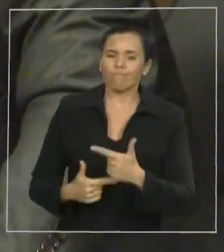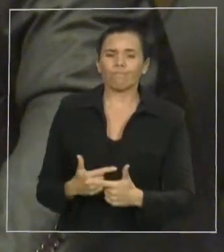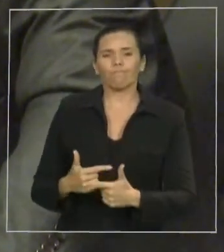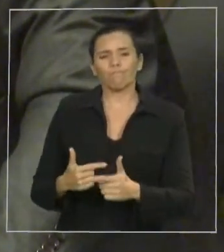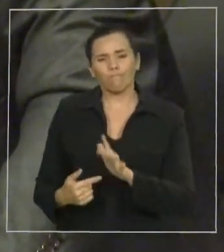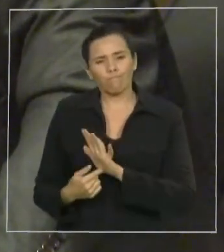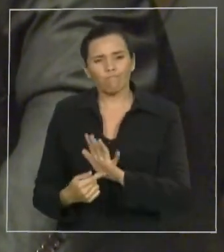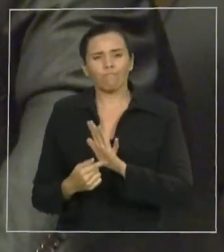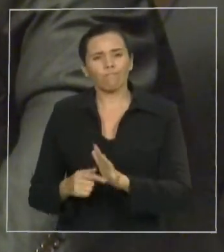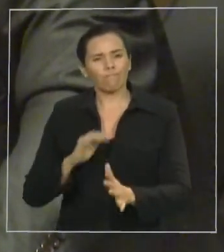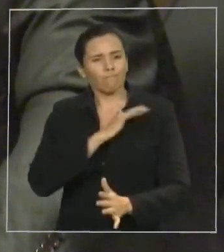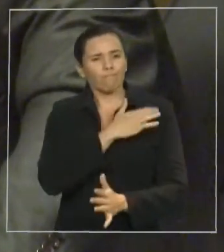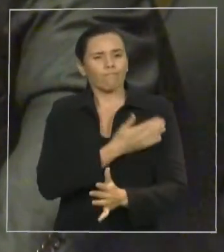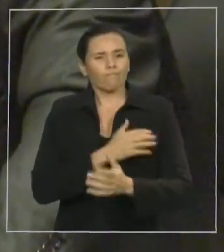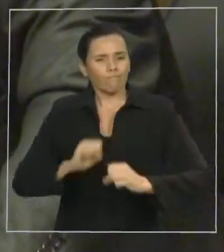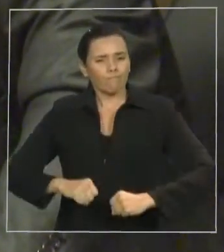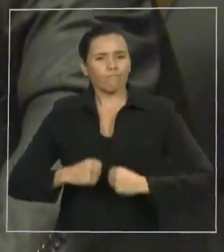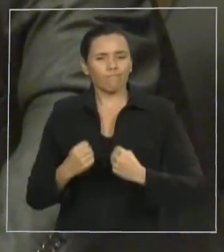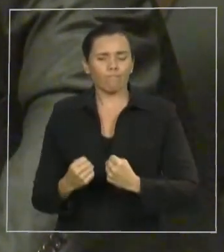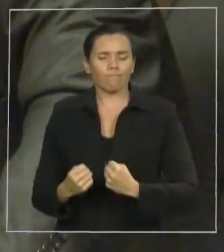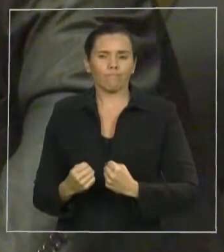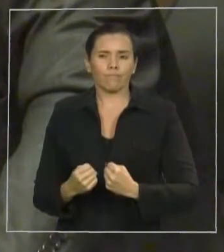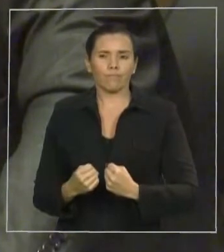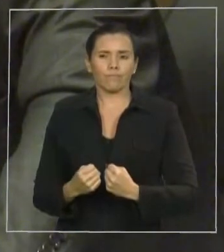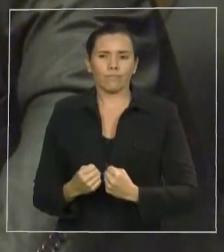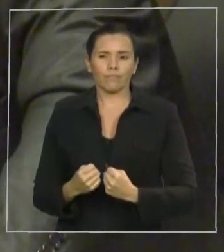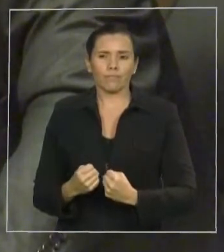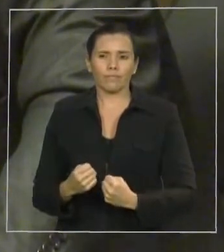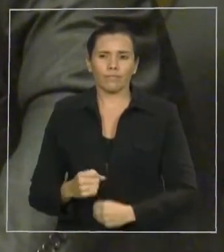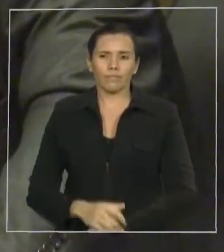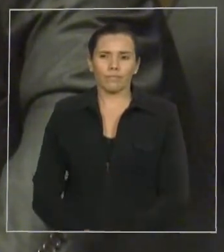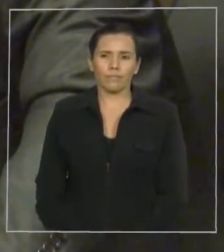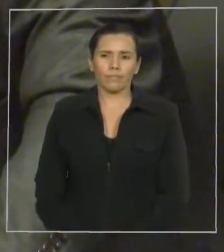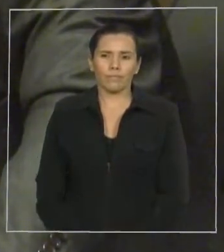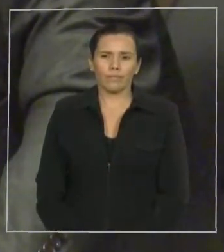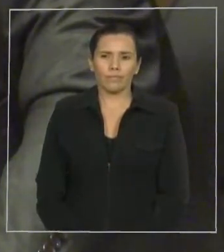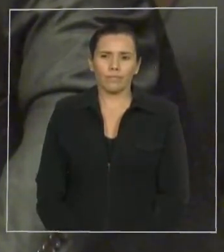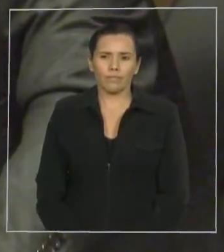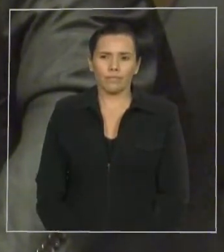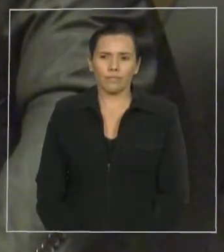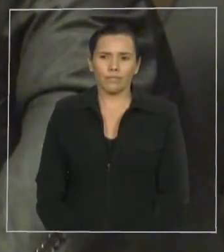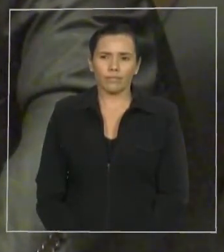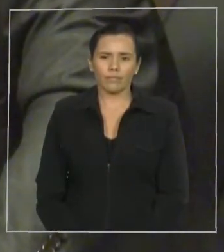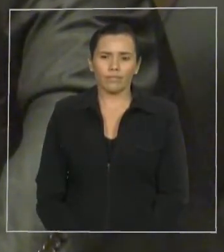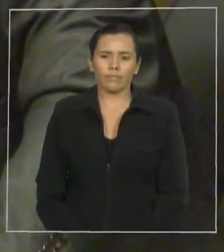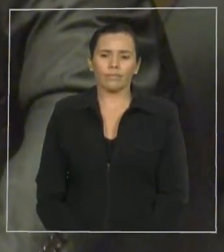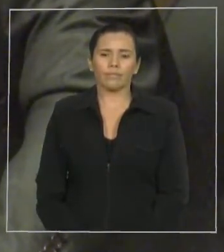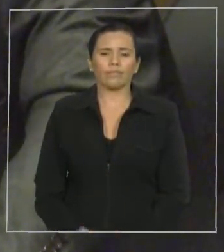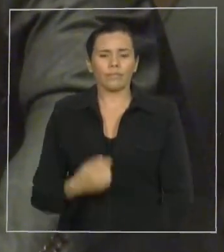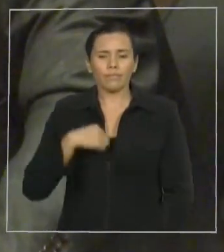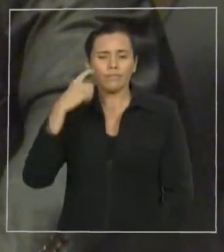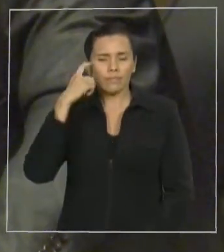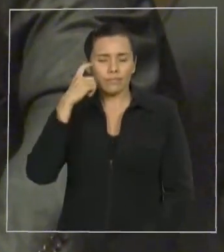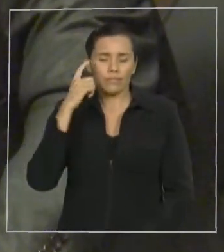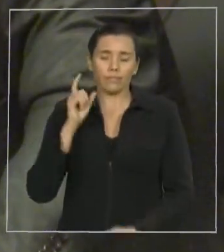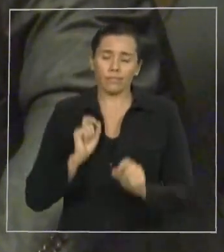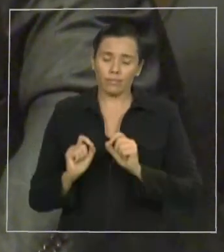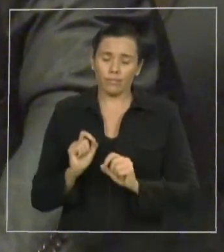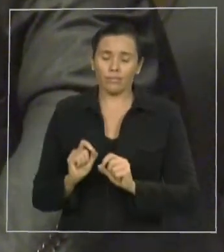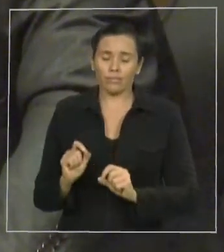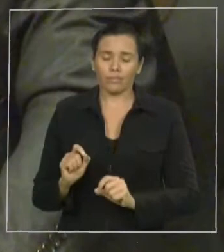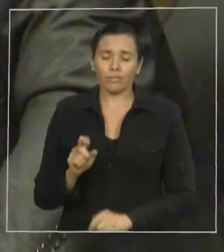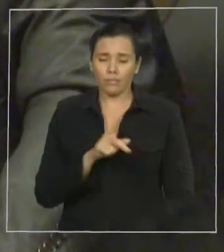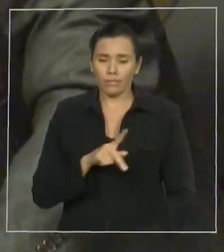ser um presidente progressista e, sobretudo, por ter a esperança que o partido precisa de renovação. o presidente Luciano